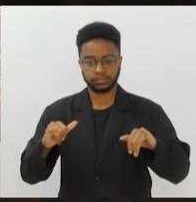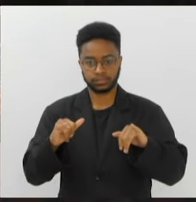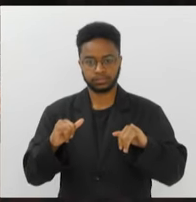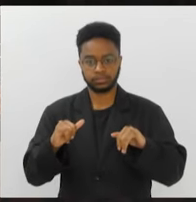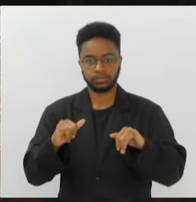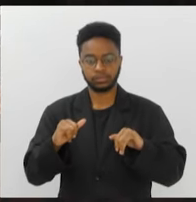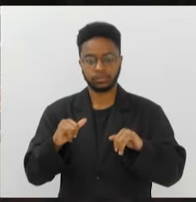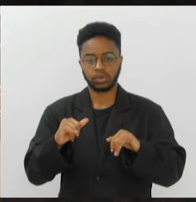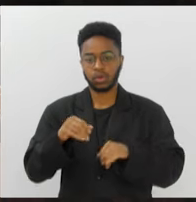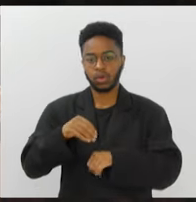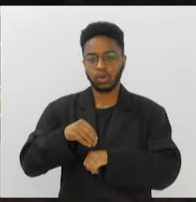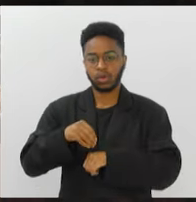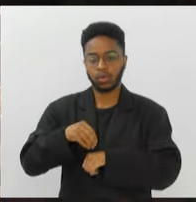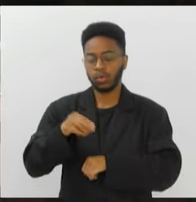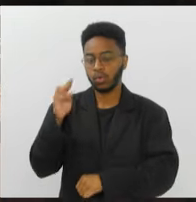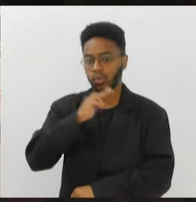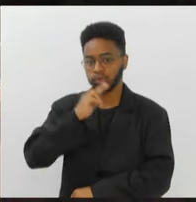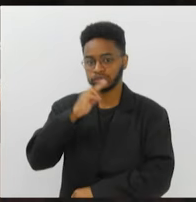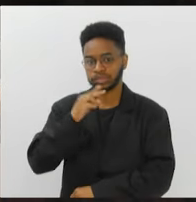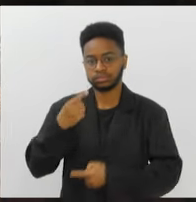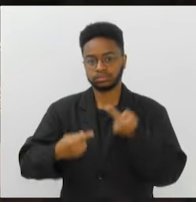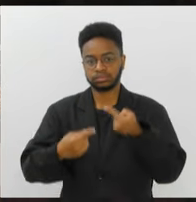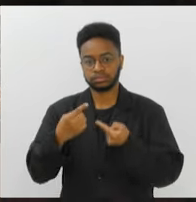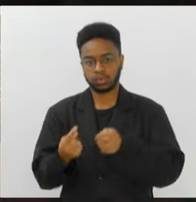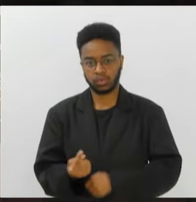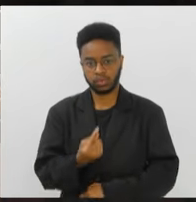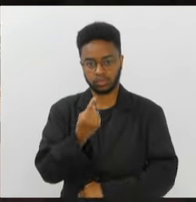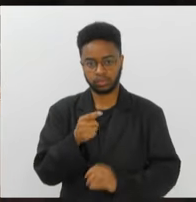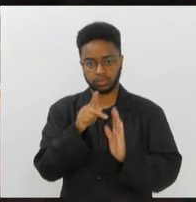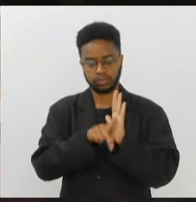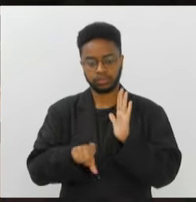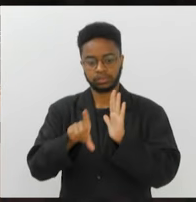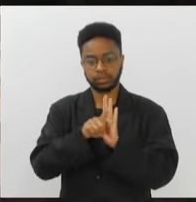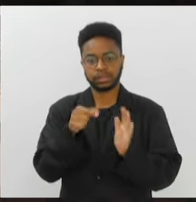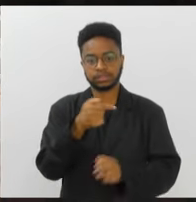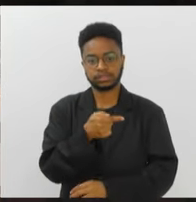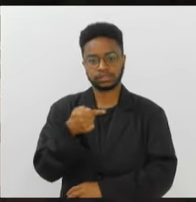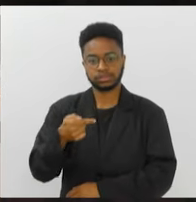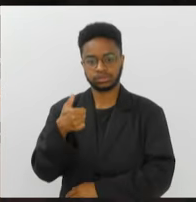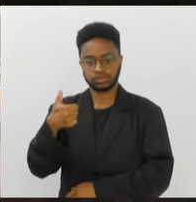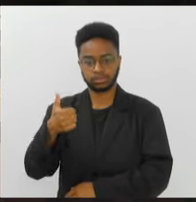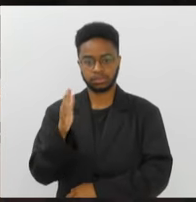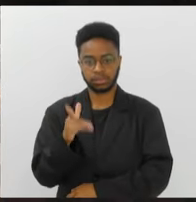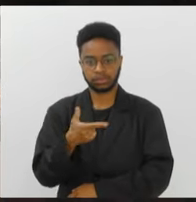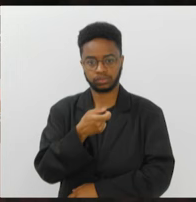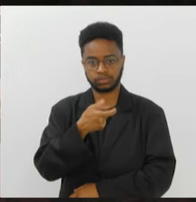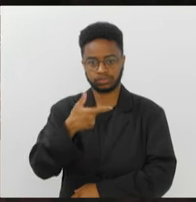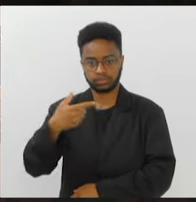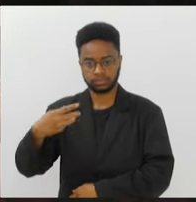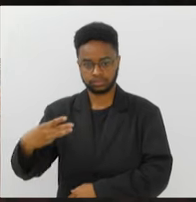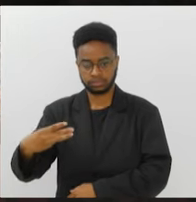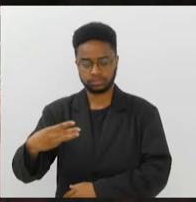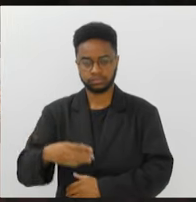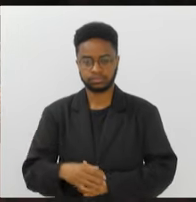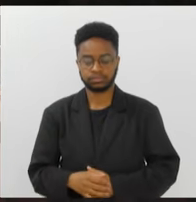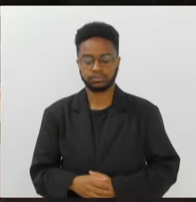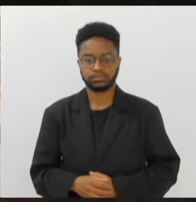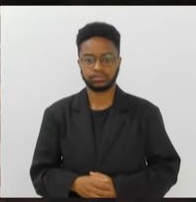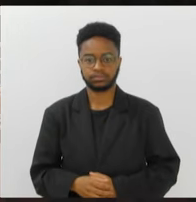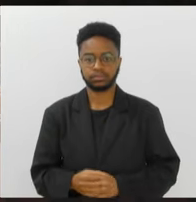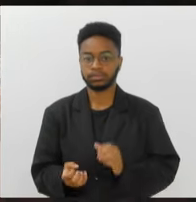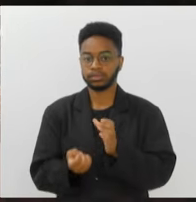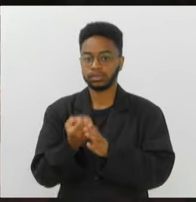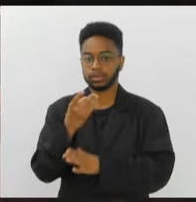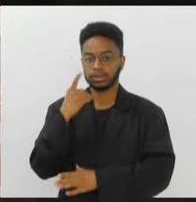em regime de urgência em discussão única, projeto de lei número 771 de 2023, de autoria